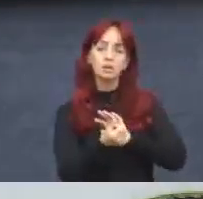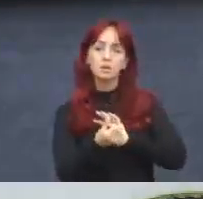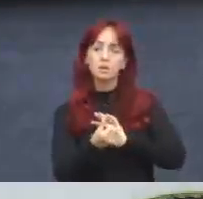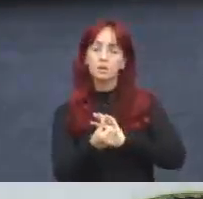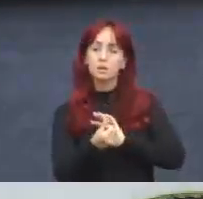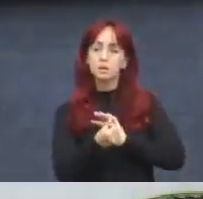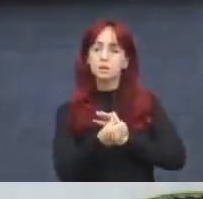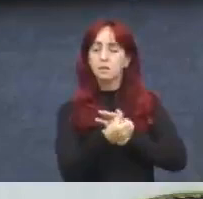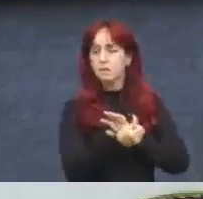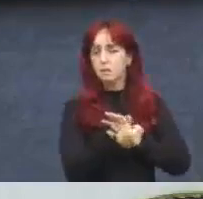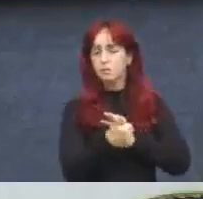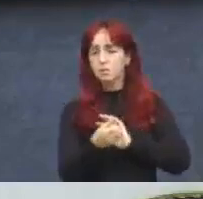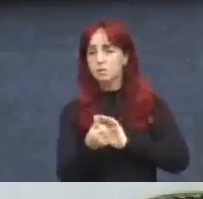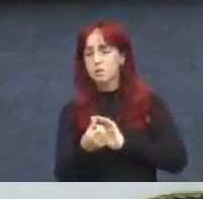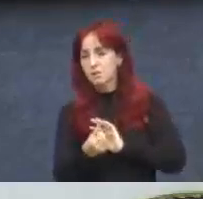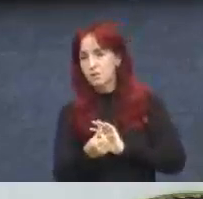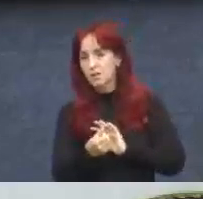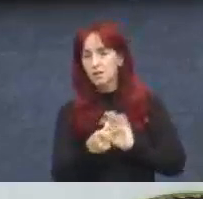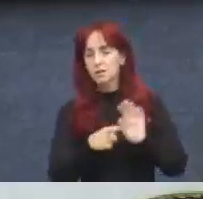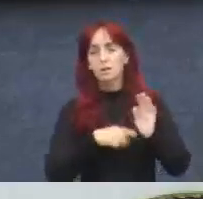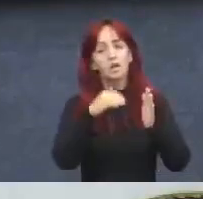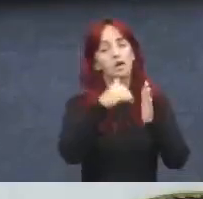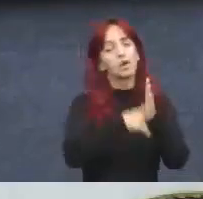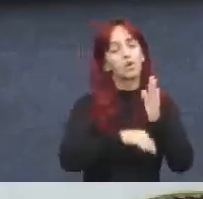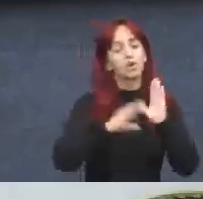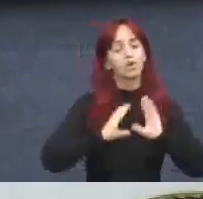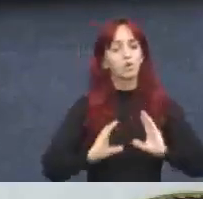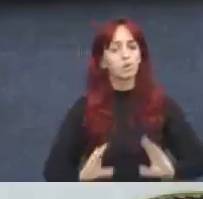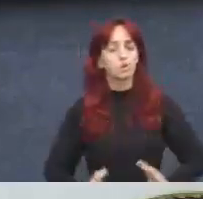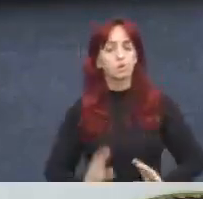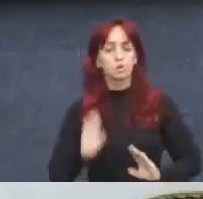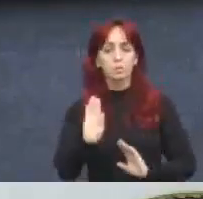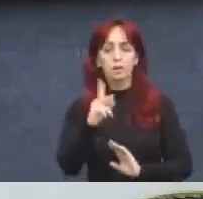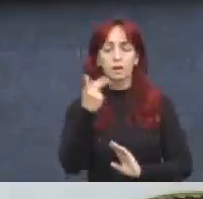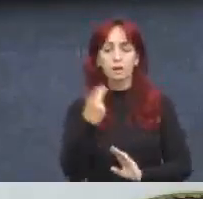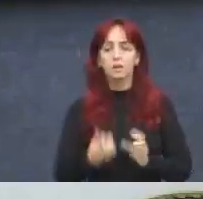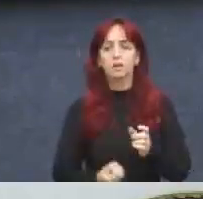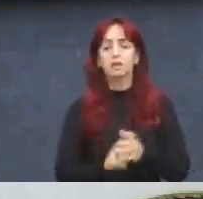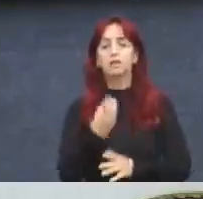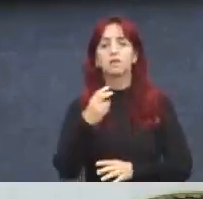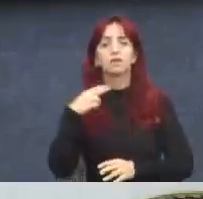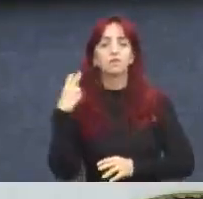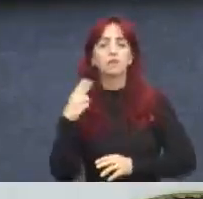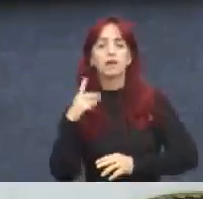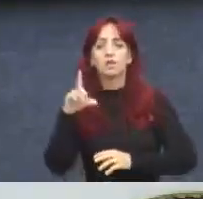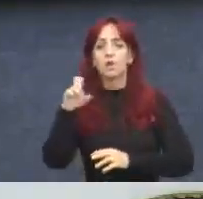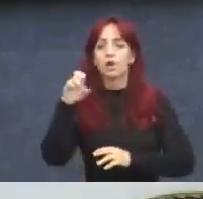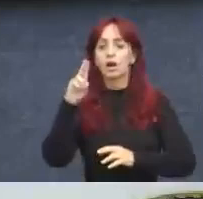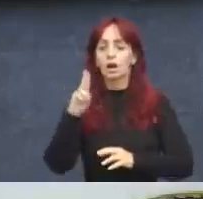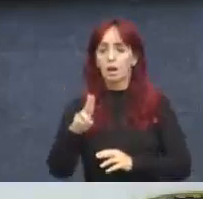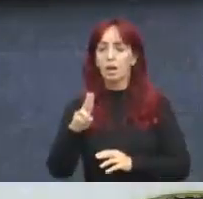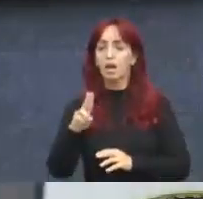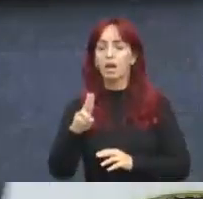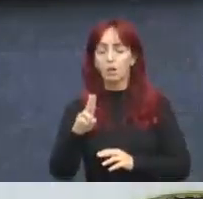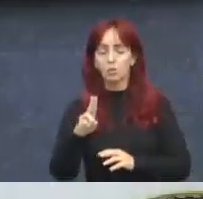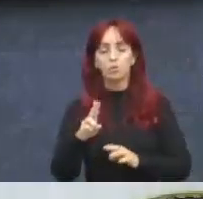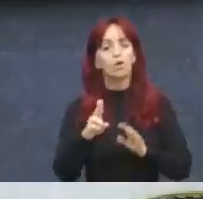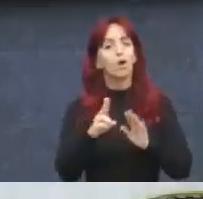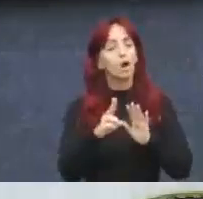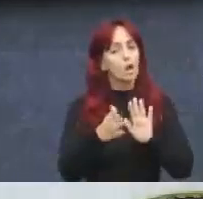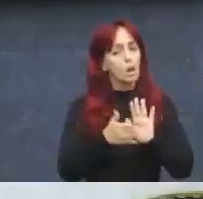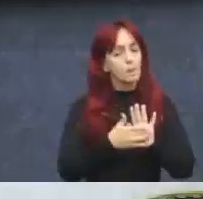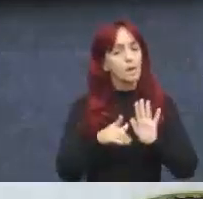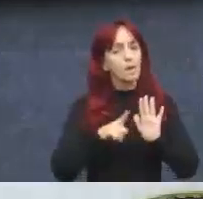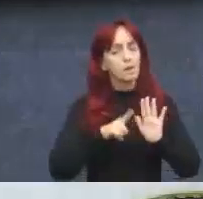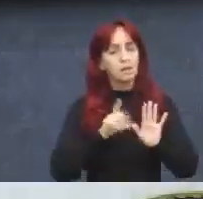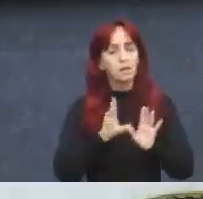de julho de 2003, que contém código de posturas do município de Belo Horizonte. Autoria, Ex-vereador Léo, há emendas. Quórum, maioria